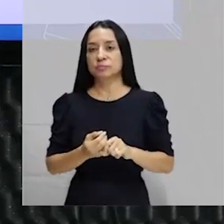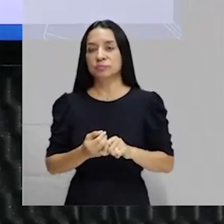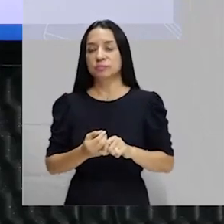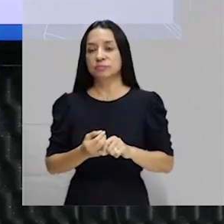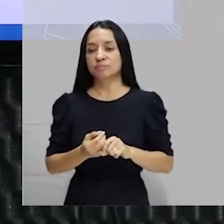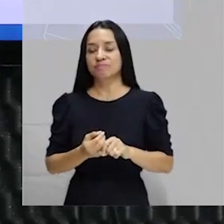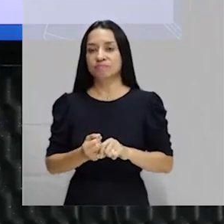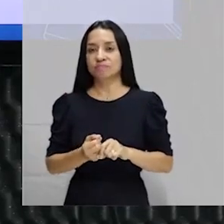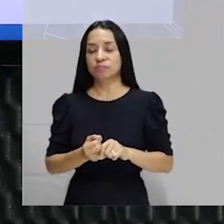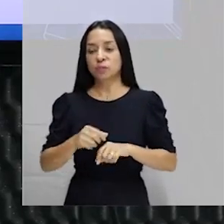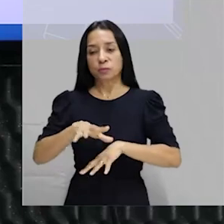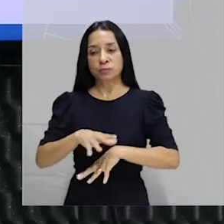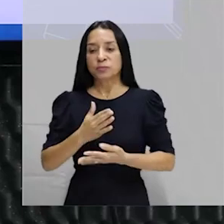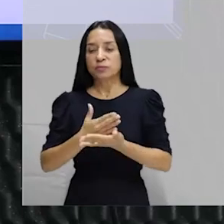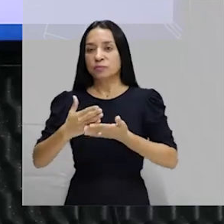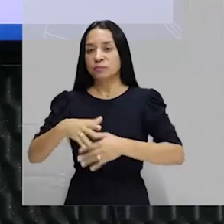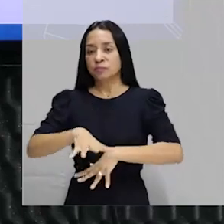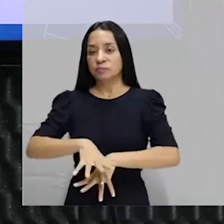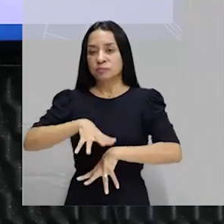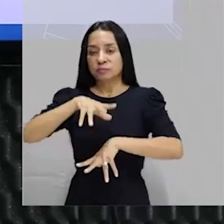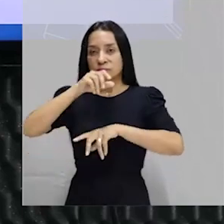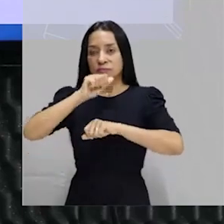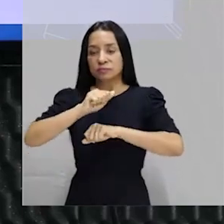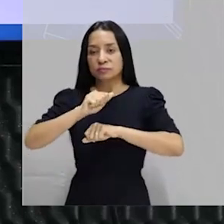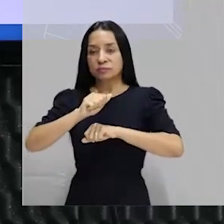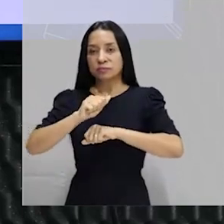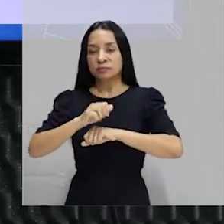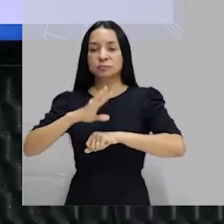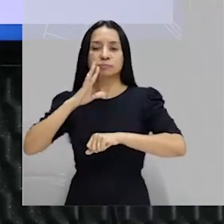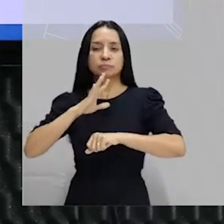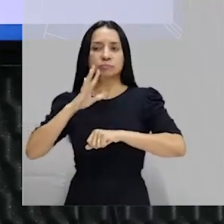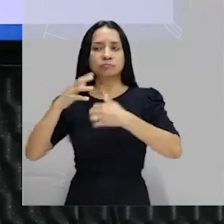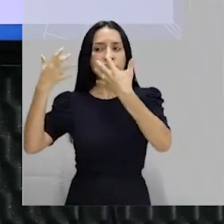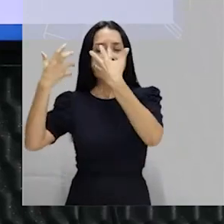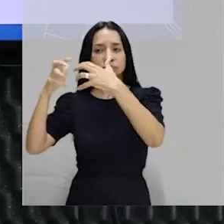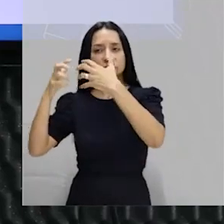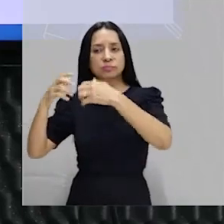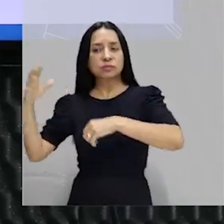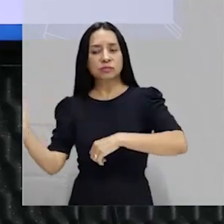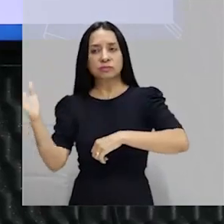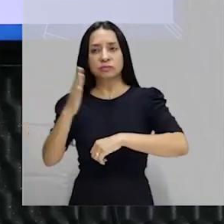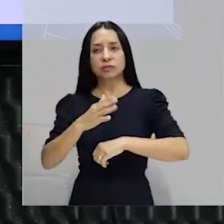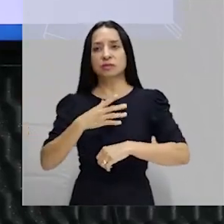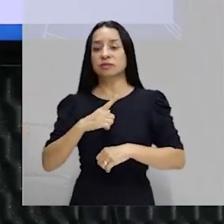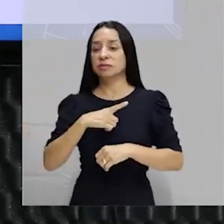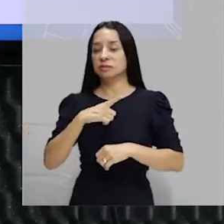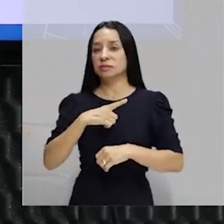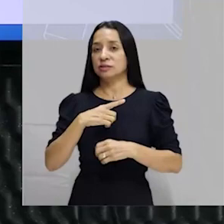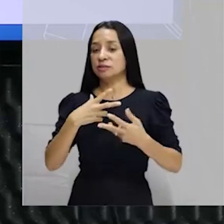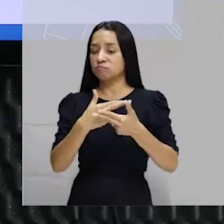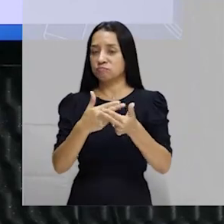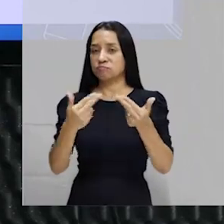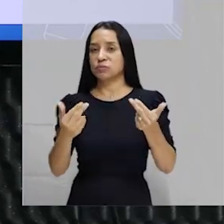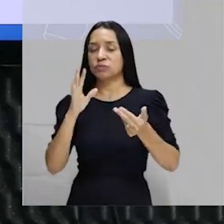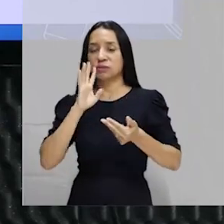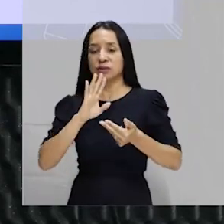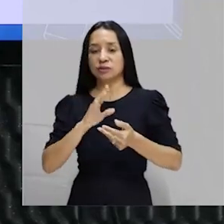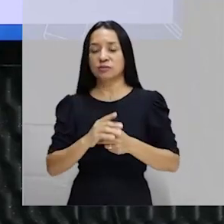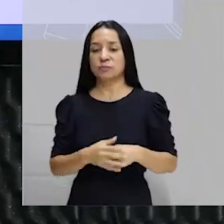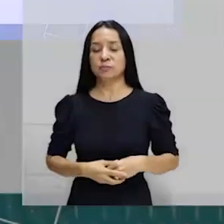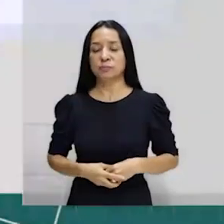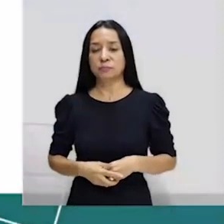aí de vestibular, né, de temáticas bem importantes e bem atuais. Hoje nós vamos fazer uma resolução de exercícios sobre os